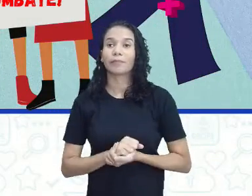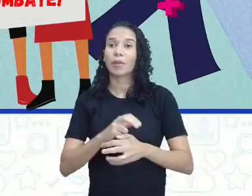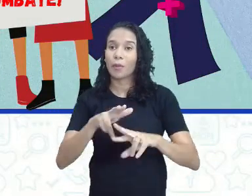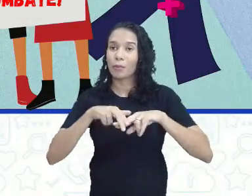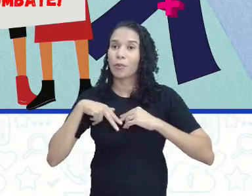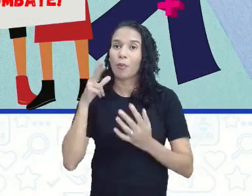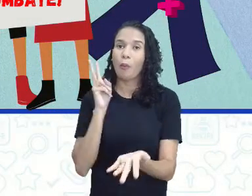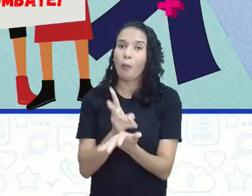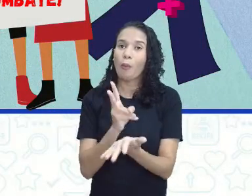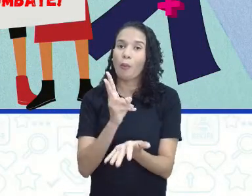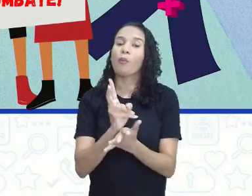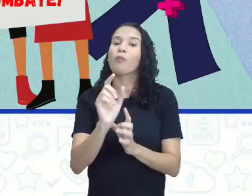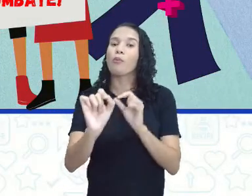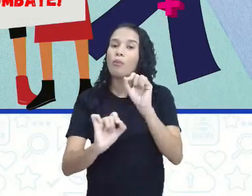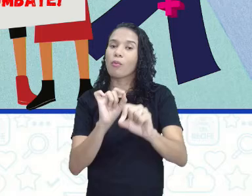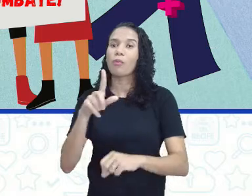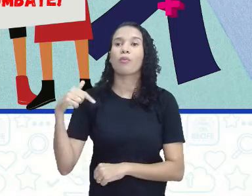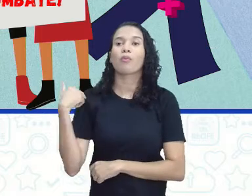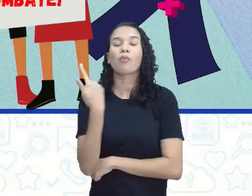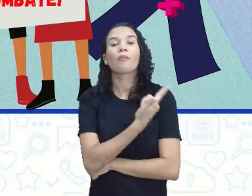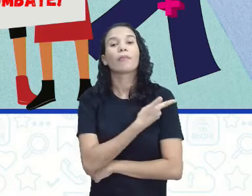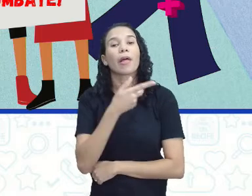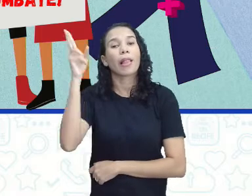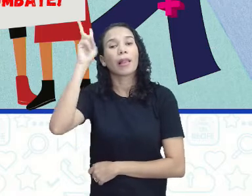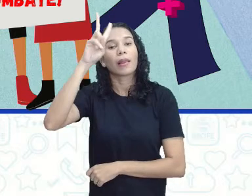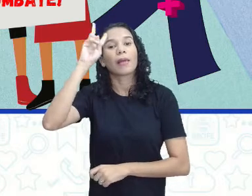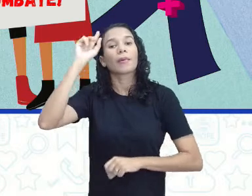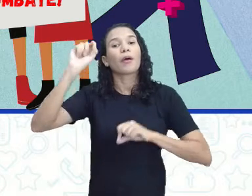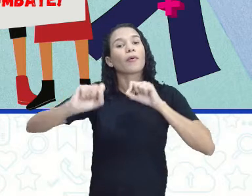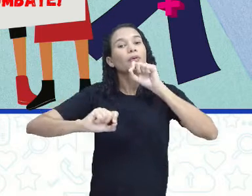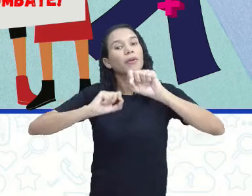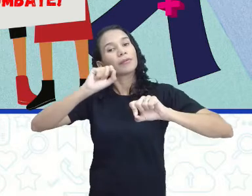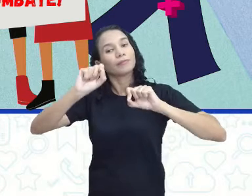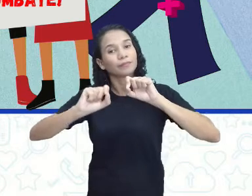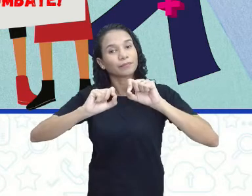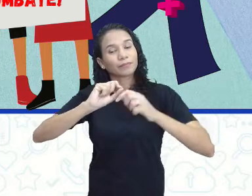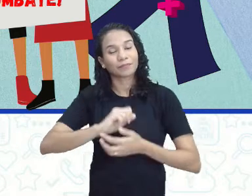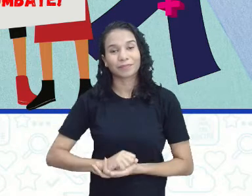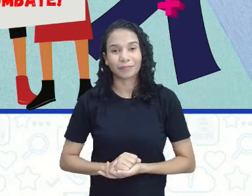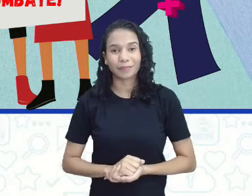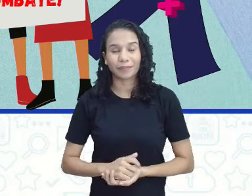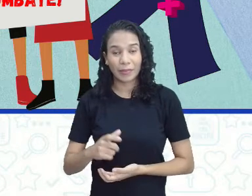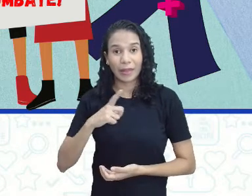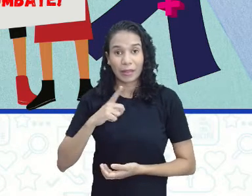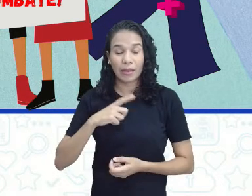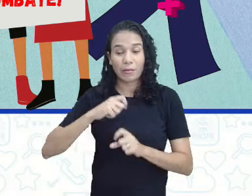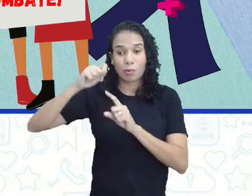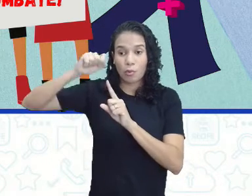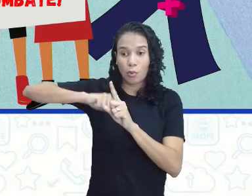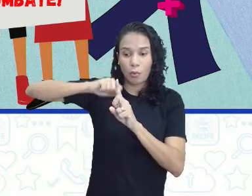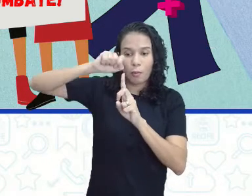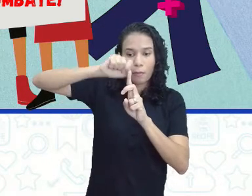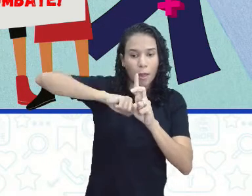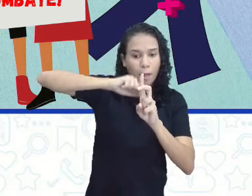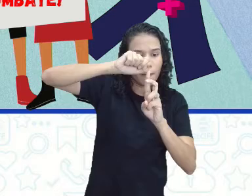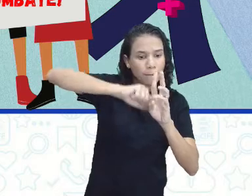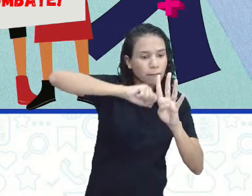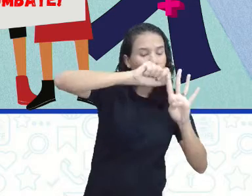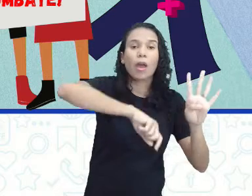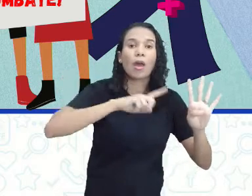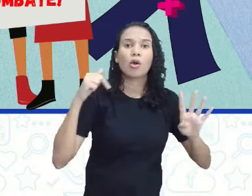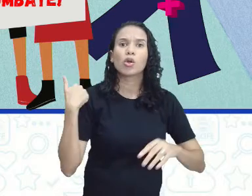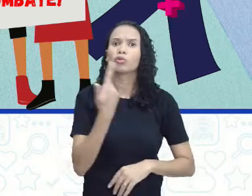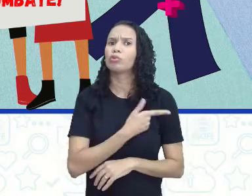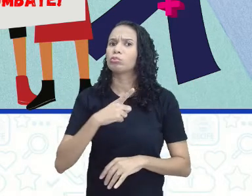para continuar, a gente vai sempre lembrar aqui, né, que a cada mês nós estamos trabalhando